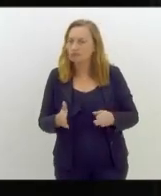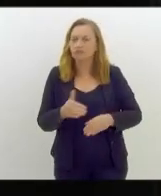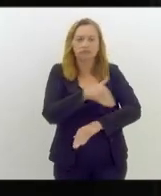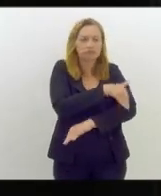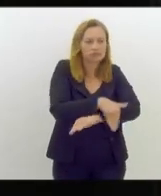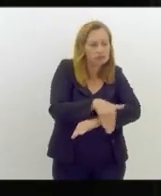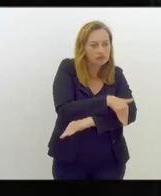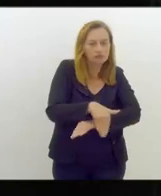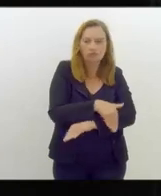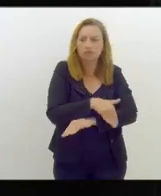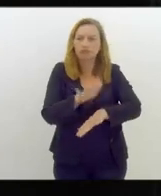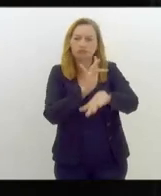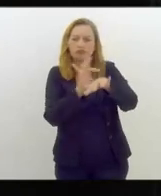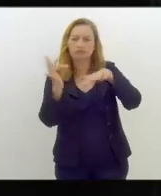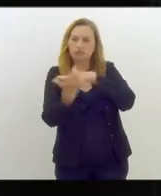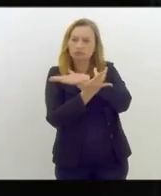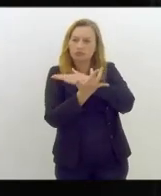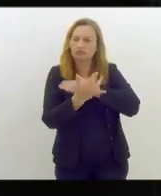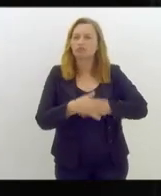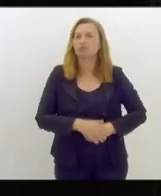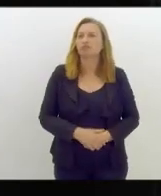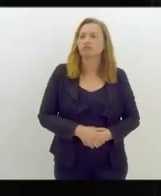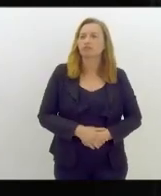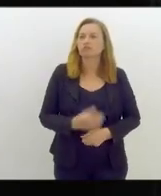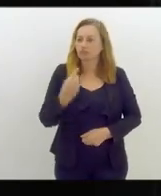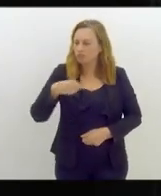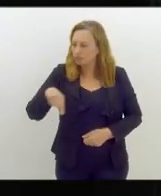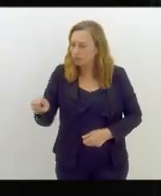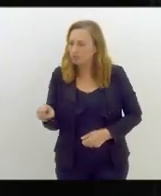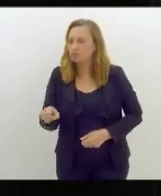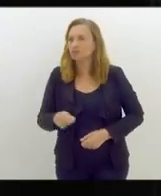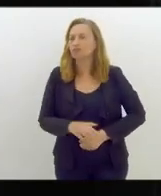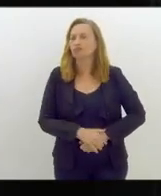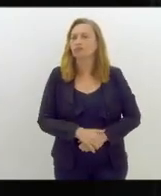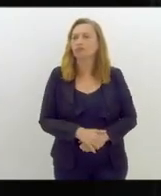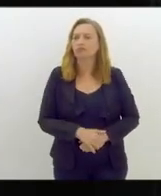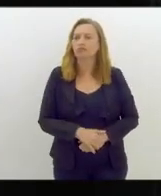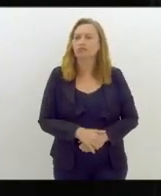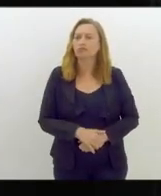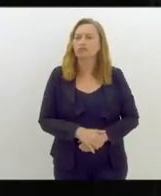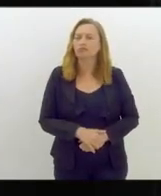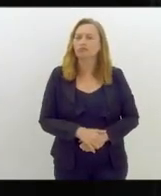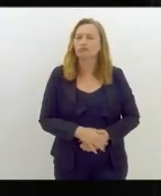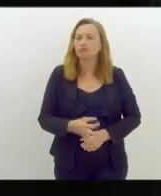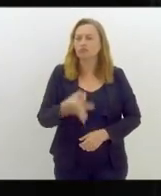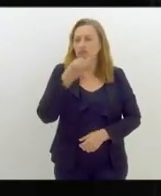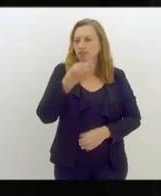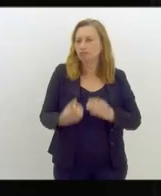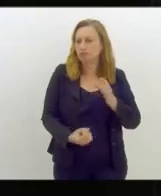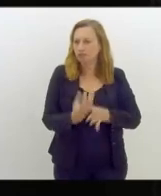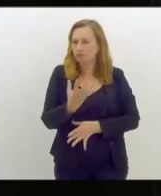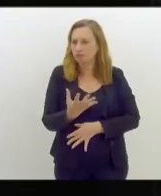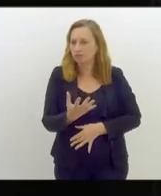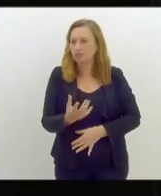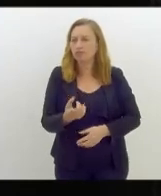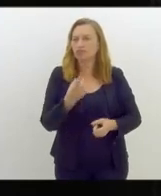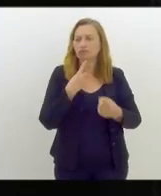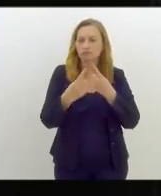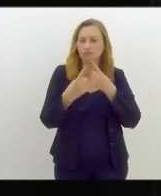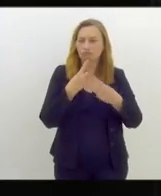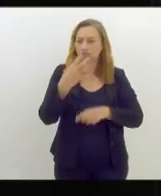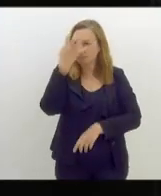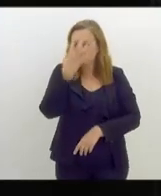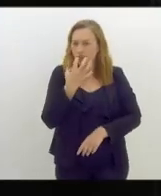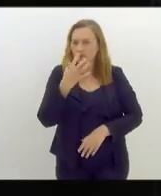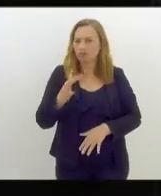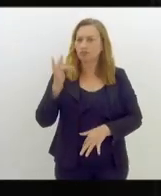ruas, seja nas redes, aqueles e aquelas que foram e são formadores de opinião, que trazem um debate a sério